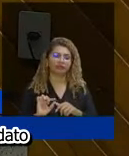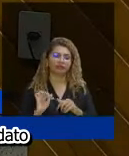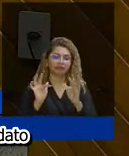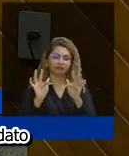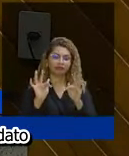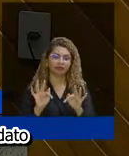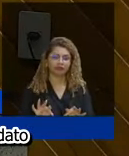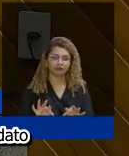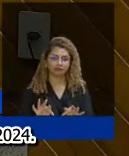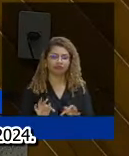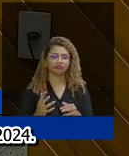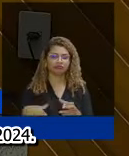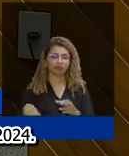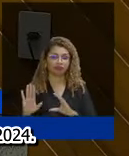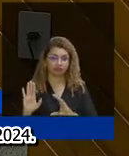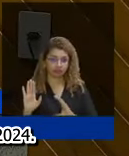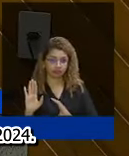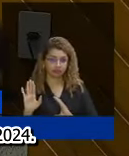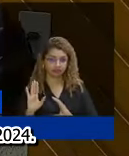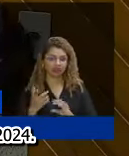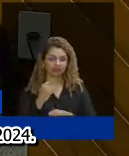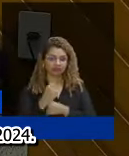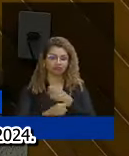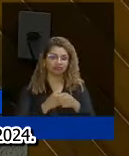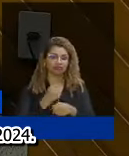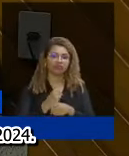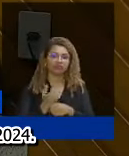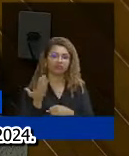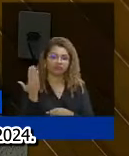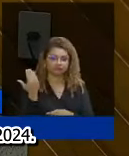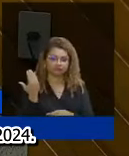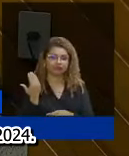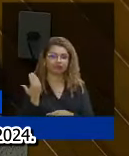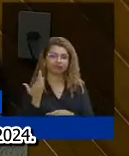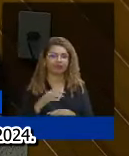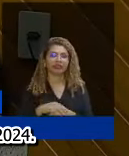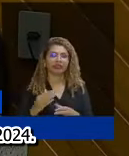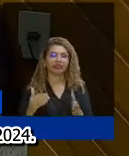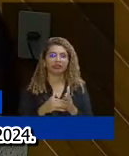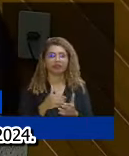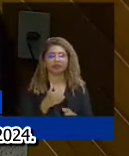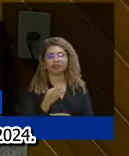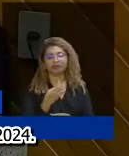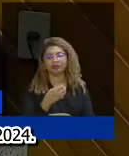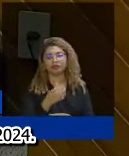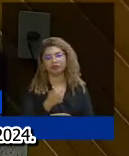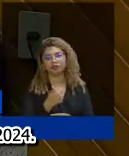qual o candidato concorreu, ou seja, até o dia 31 de janeiro,